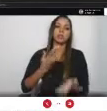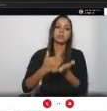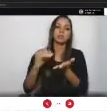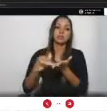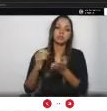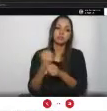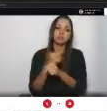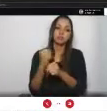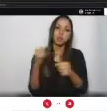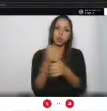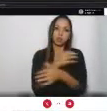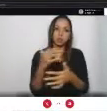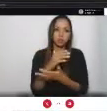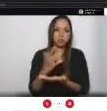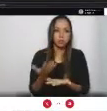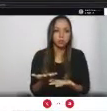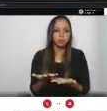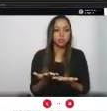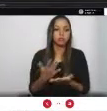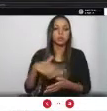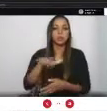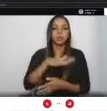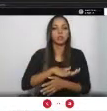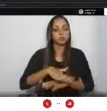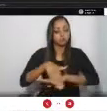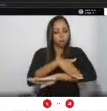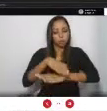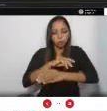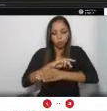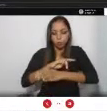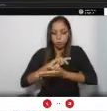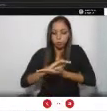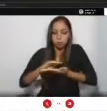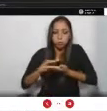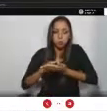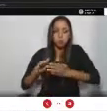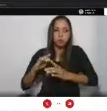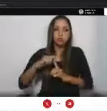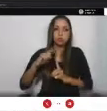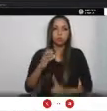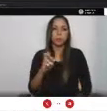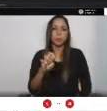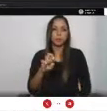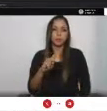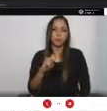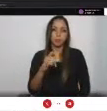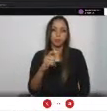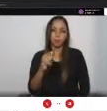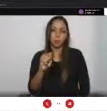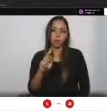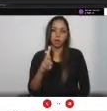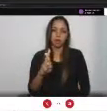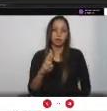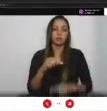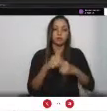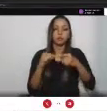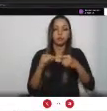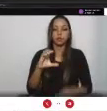pavimentação de extensão por meio do metro Bripar, na rua Moacir Lee, localizado no bairro de Cotovelo.